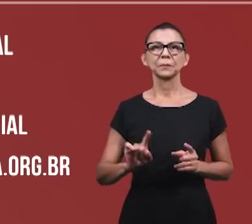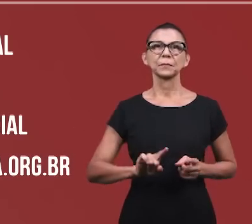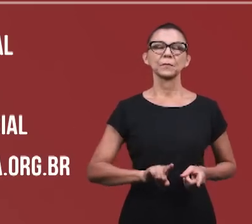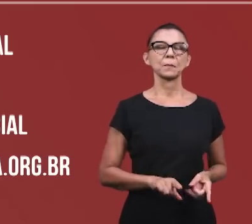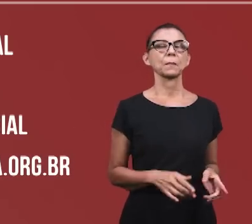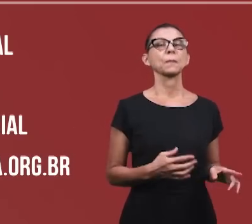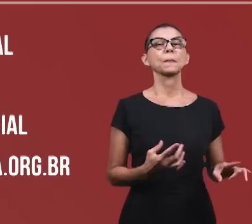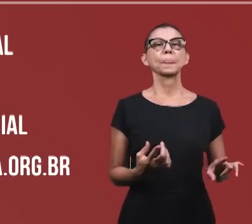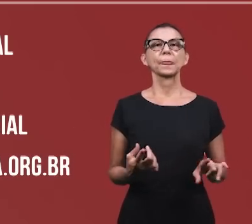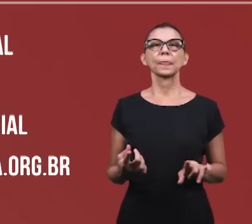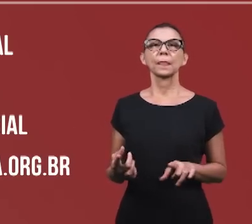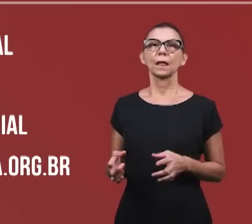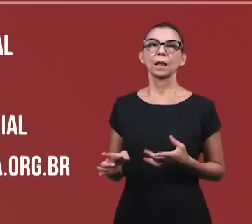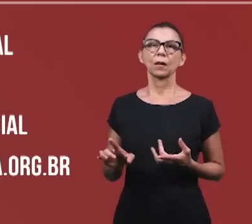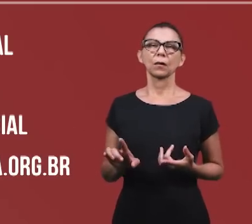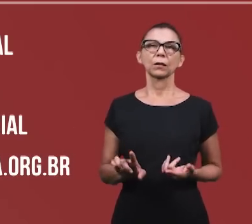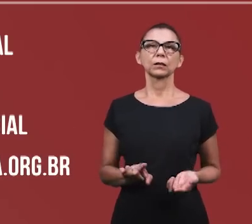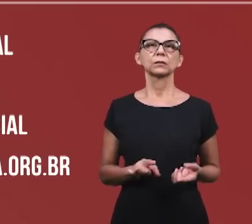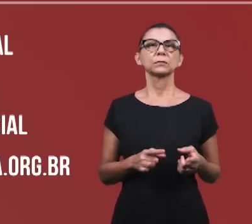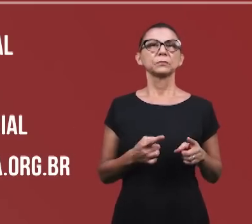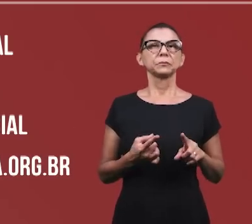jardim.